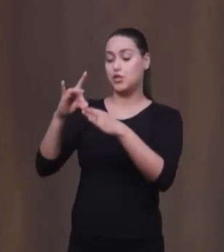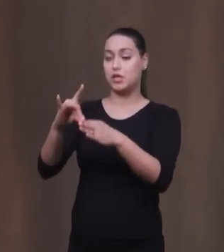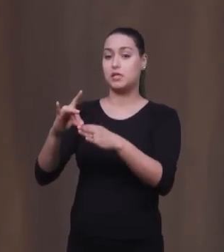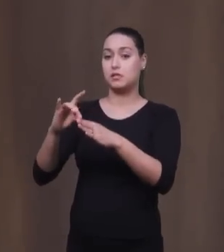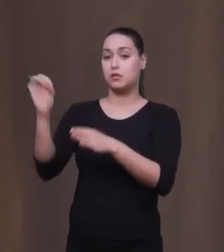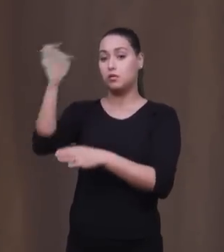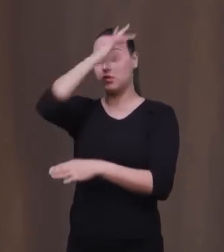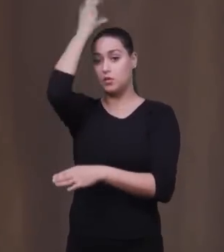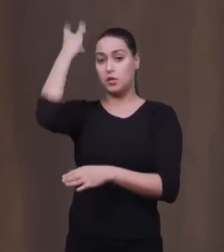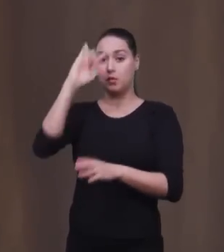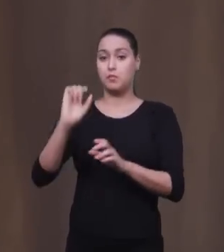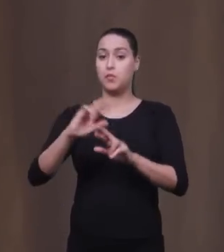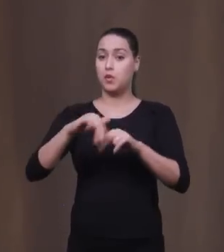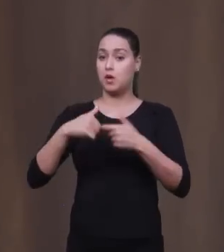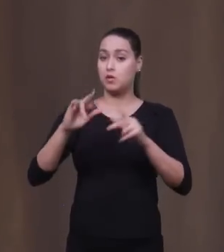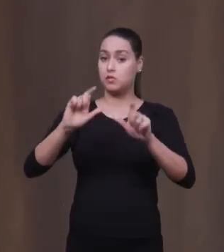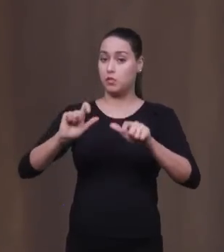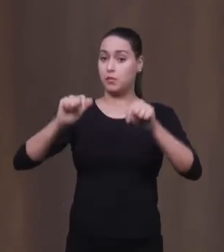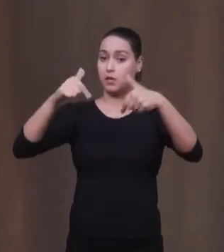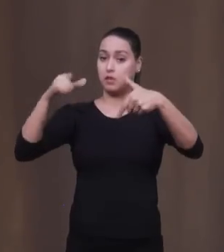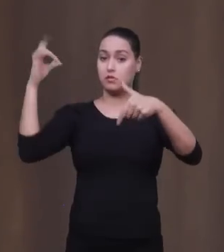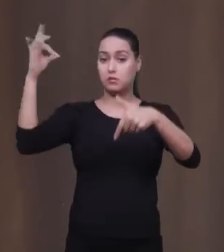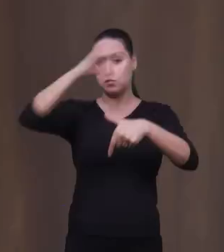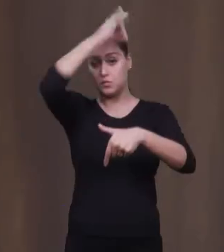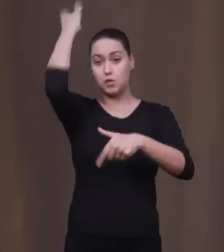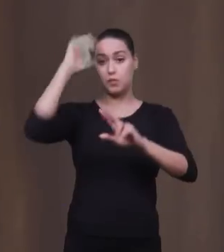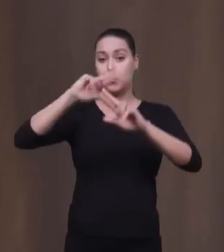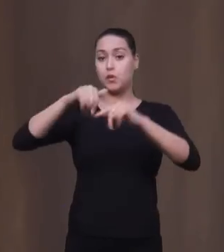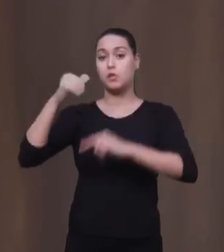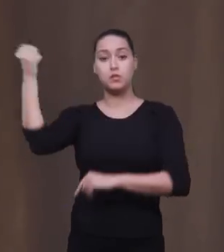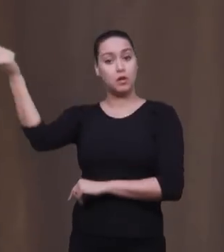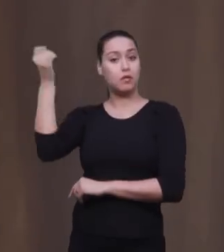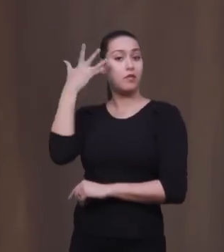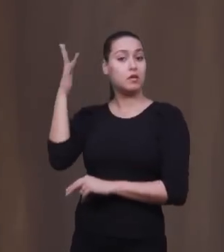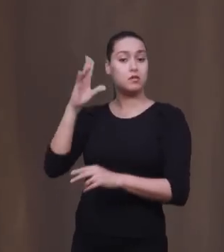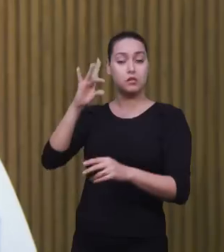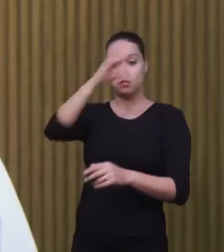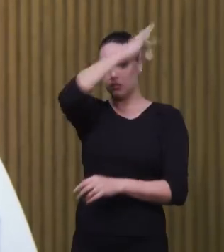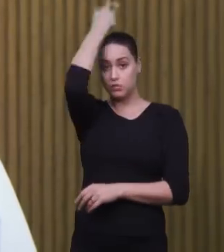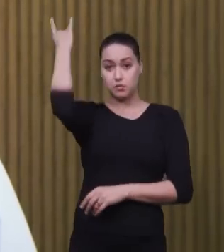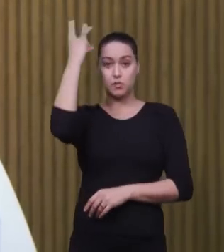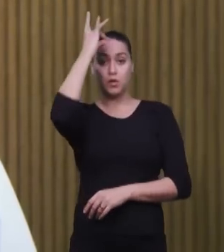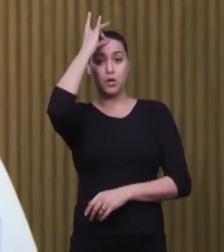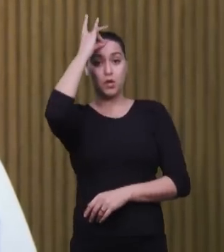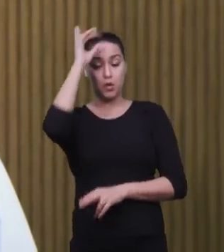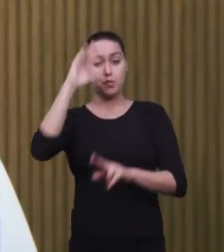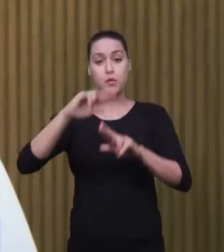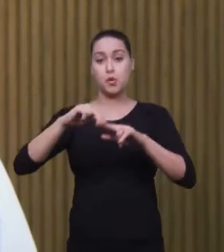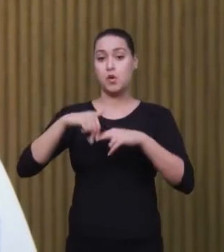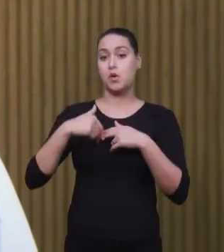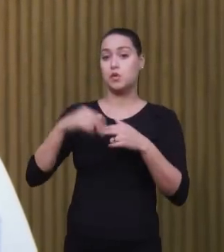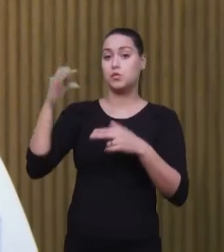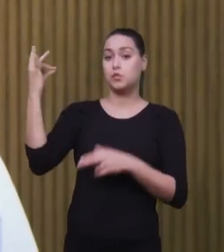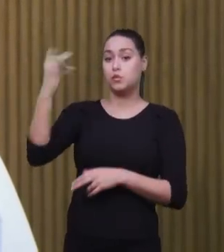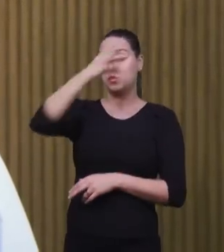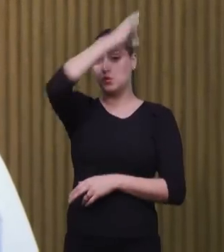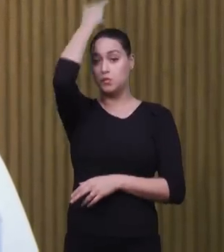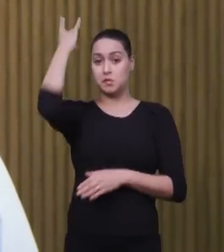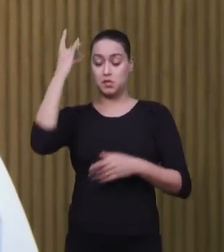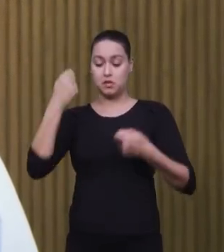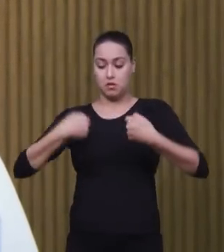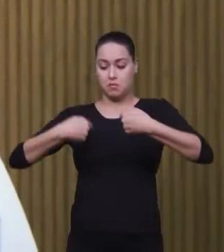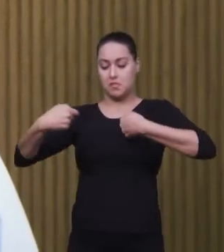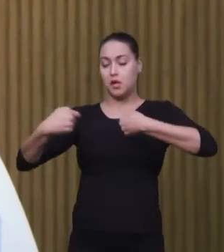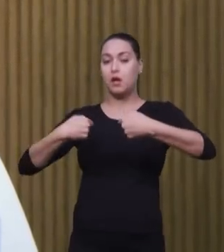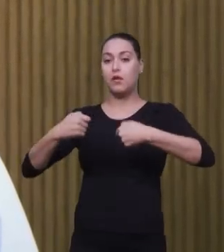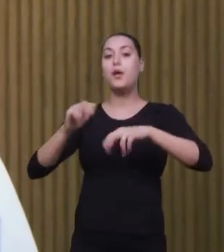Espírito Santo, por meio da operação do Espírito Santo, por meio da revelação do Espírito Santo, por meio do Espírito Santo conduzir, dirigir